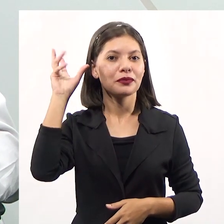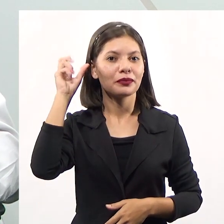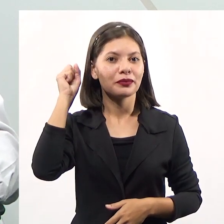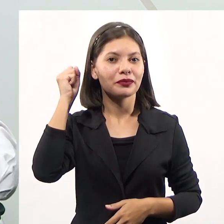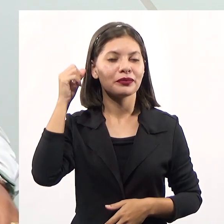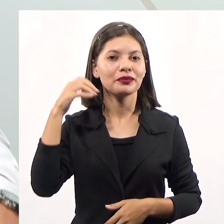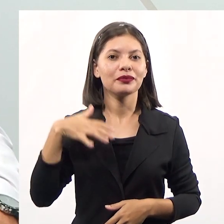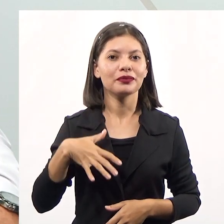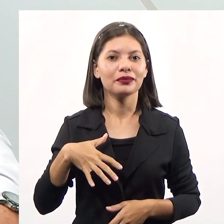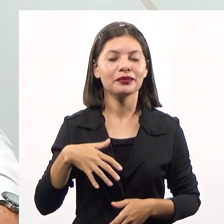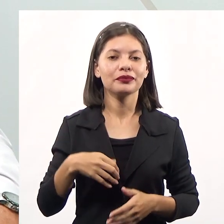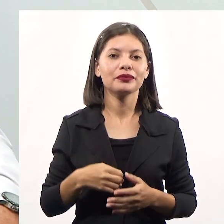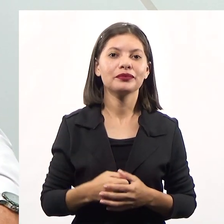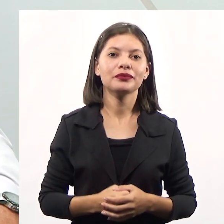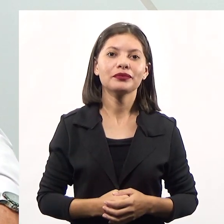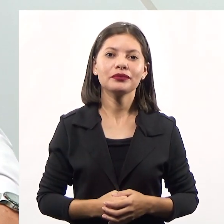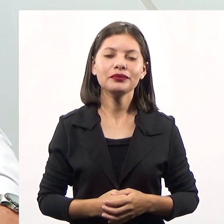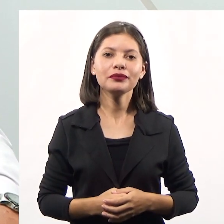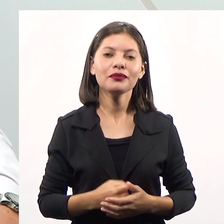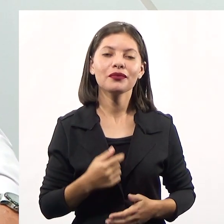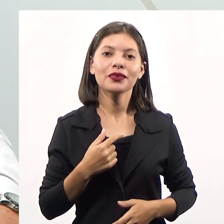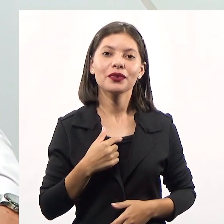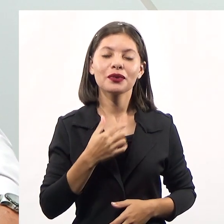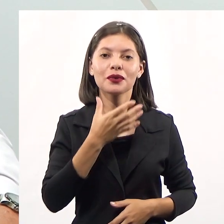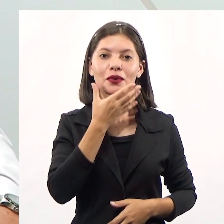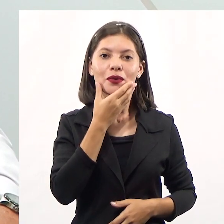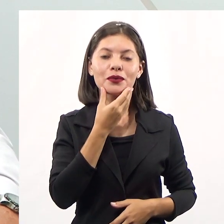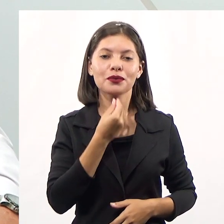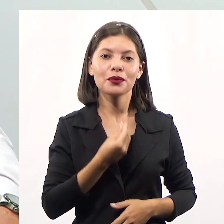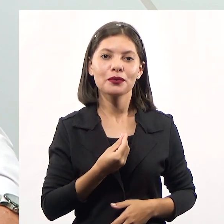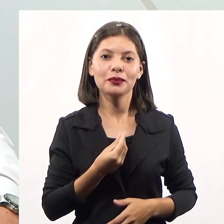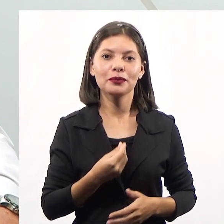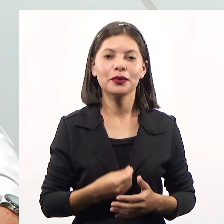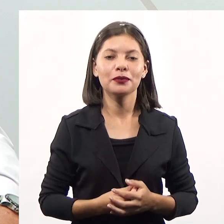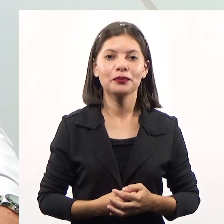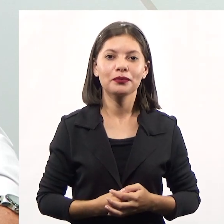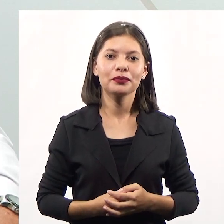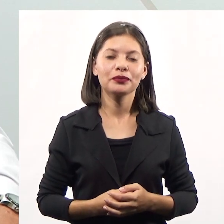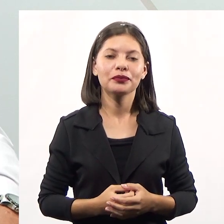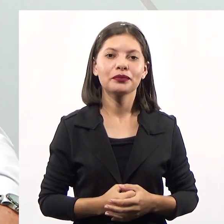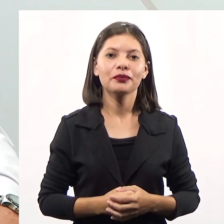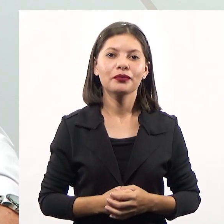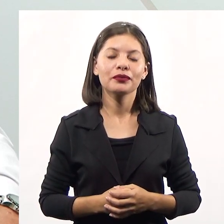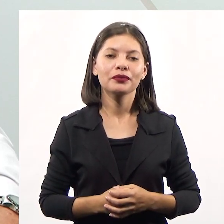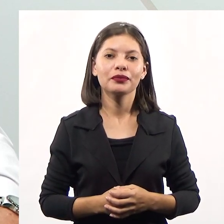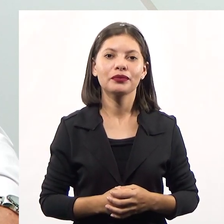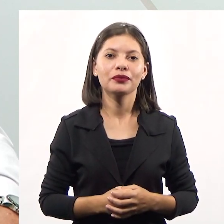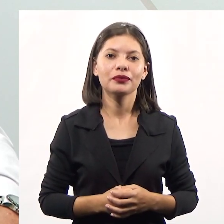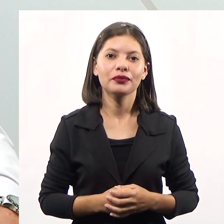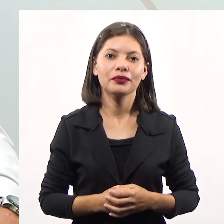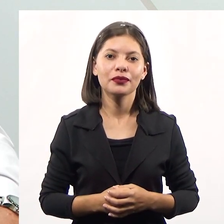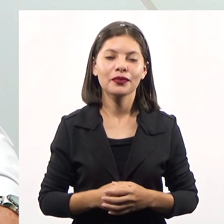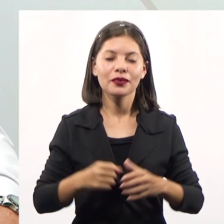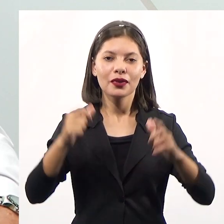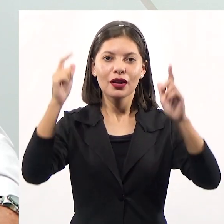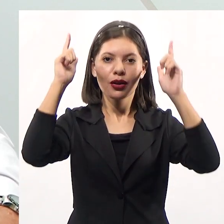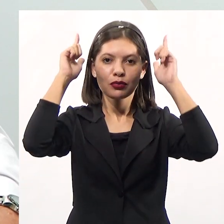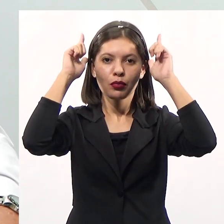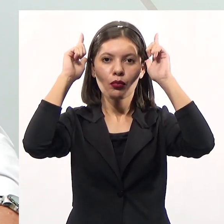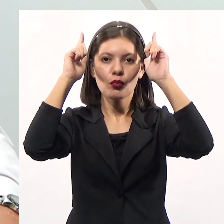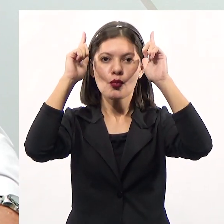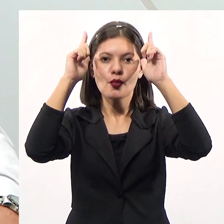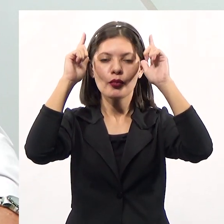a minha audiodescrição. Eu sou um homem pardo, mais escuro,